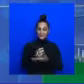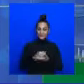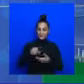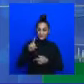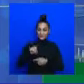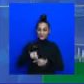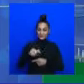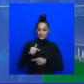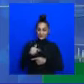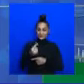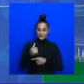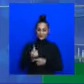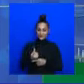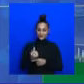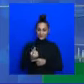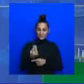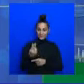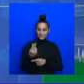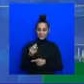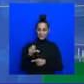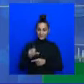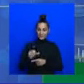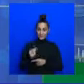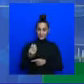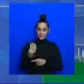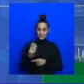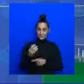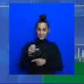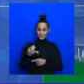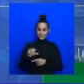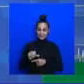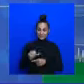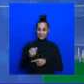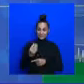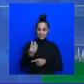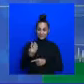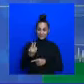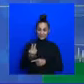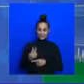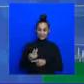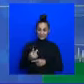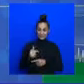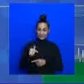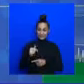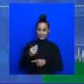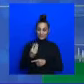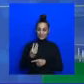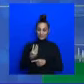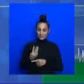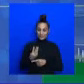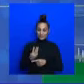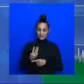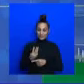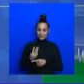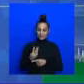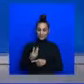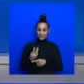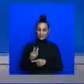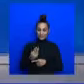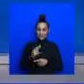da Quina foram 71 29 49 42 e